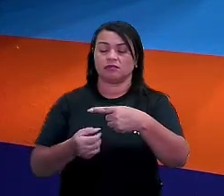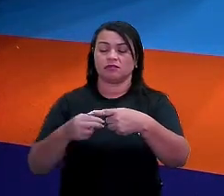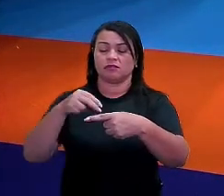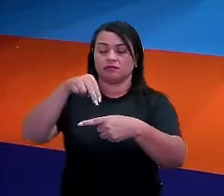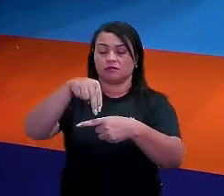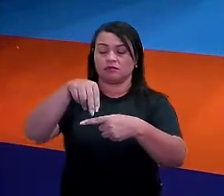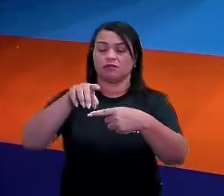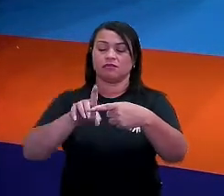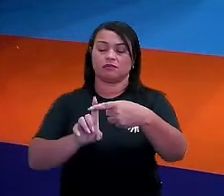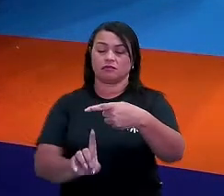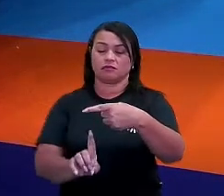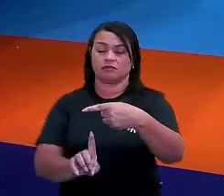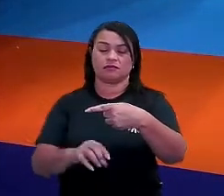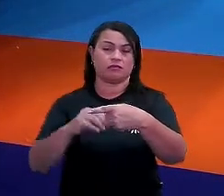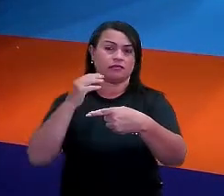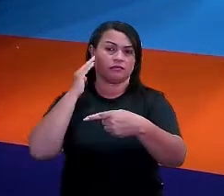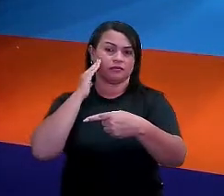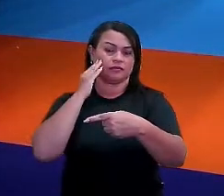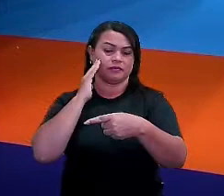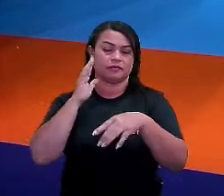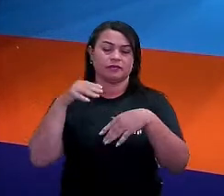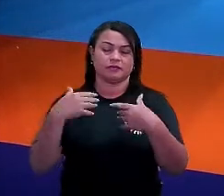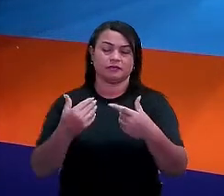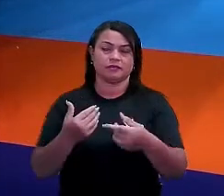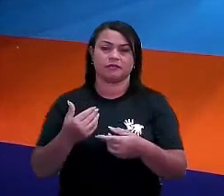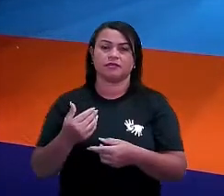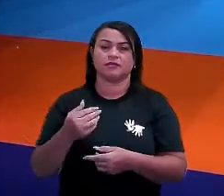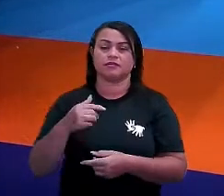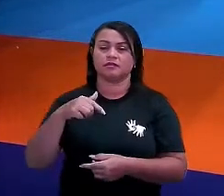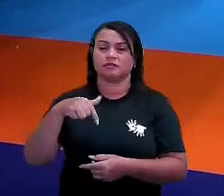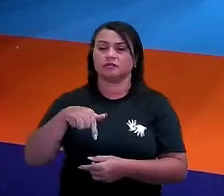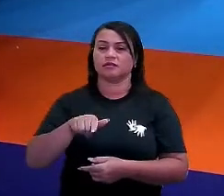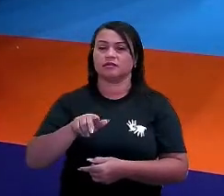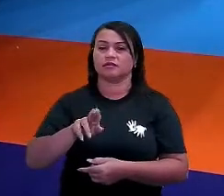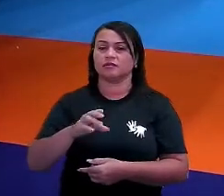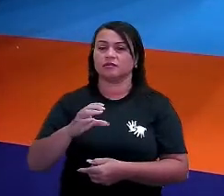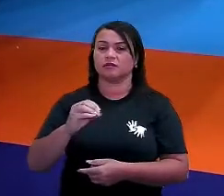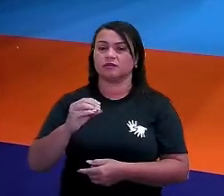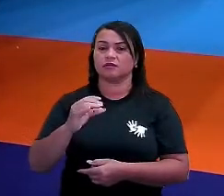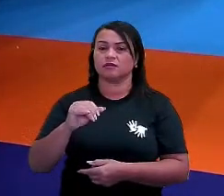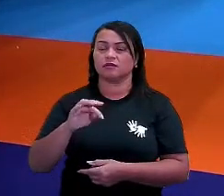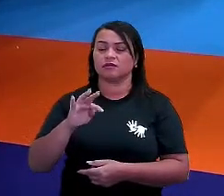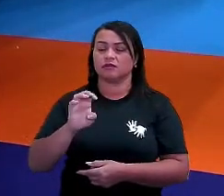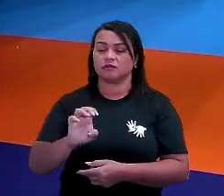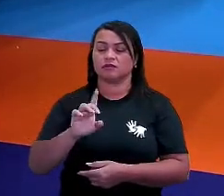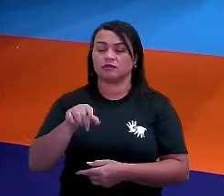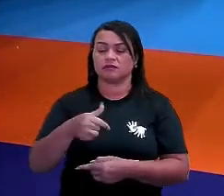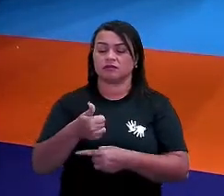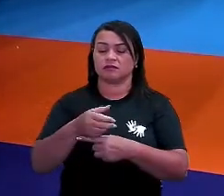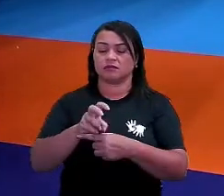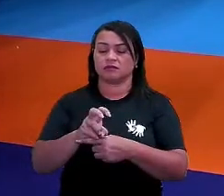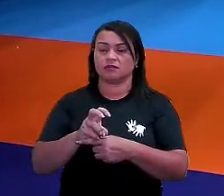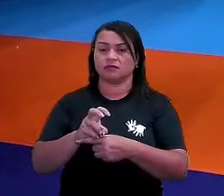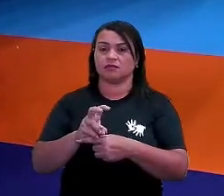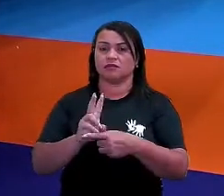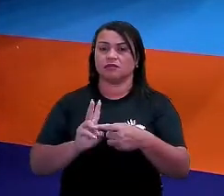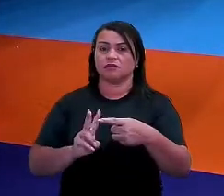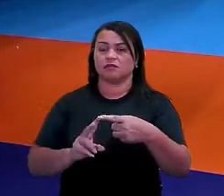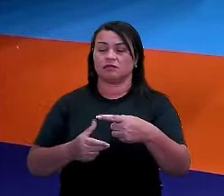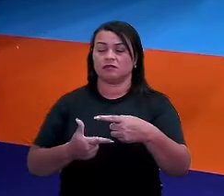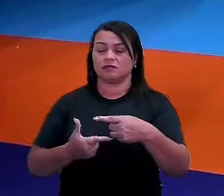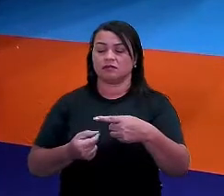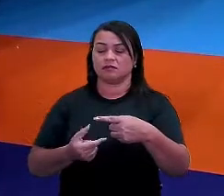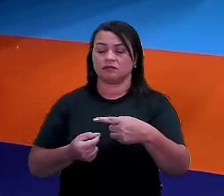do quociente. Tá? Então, meu quociente aqui é 15/20. Opa, professora, paro